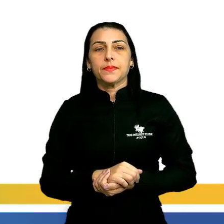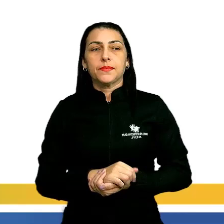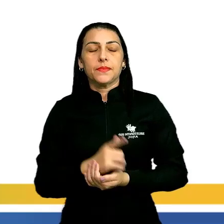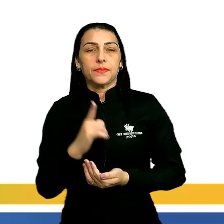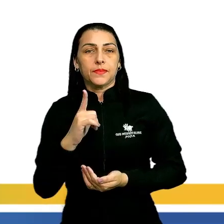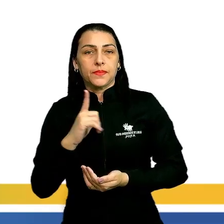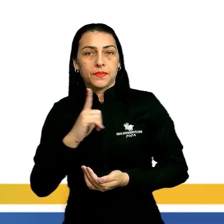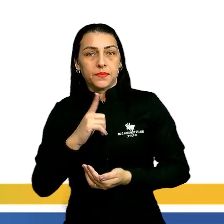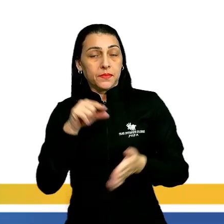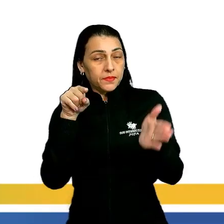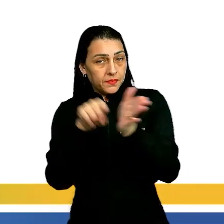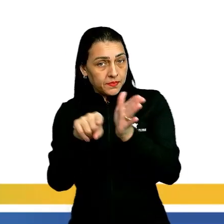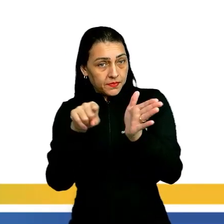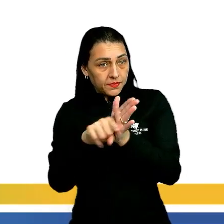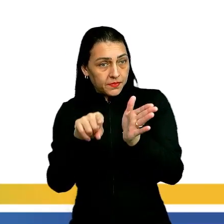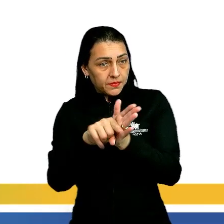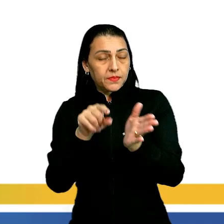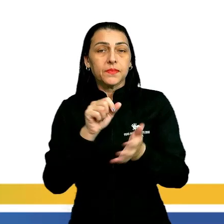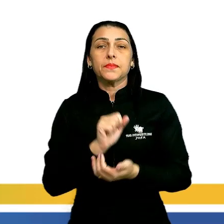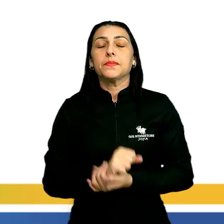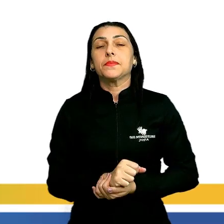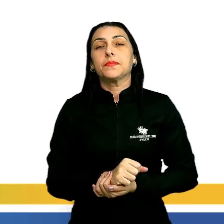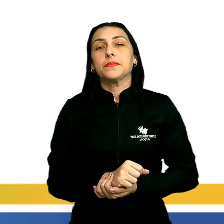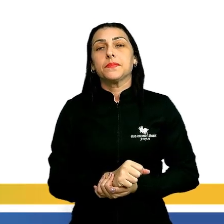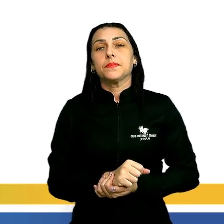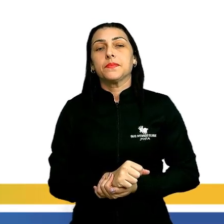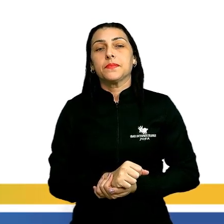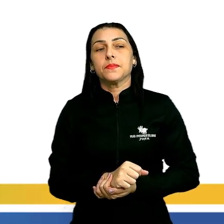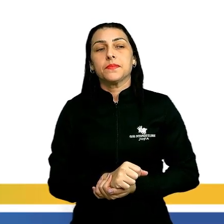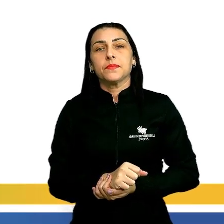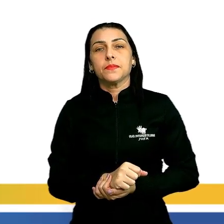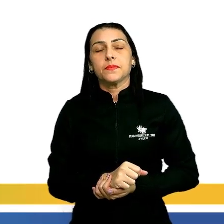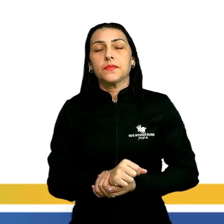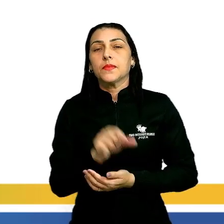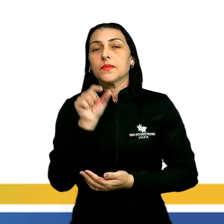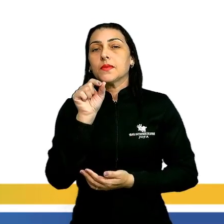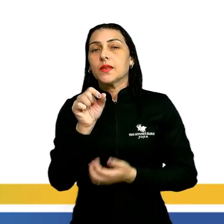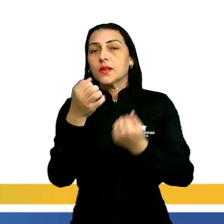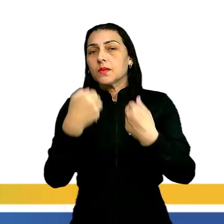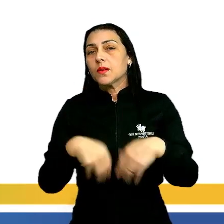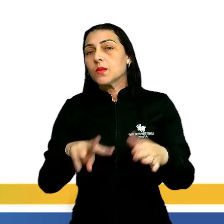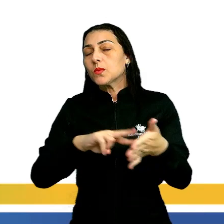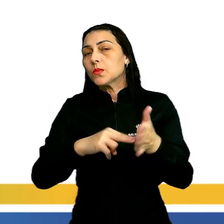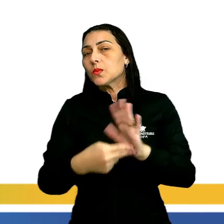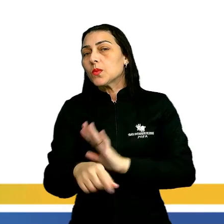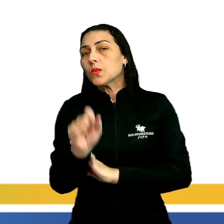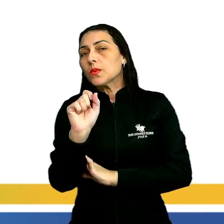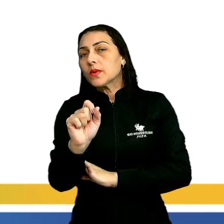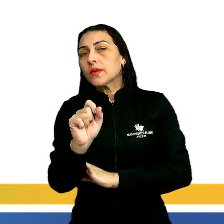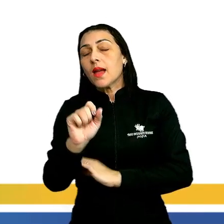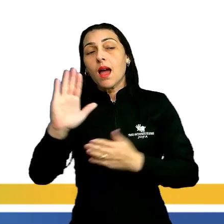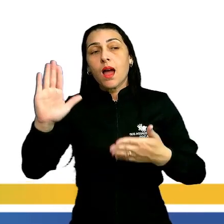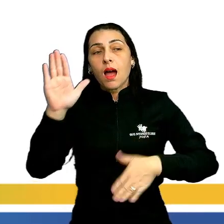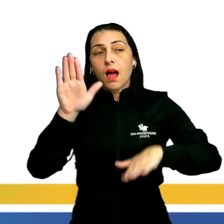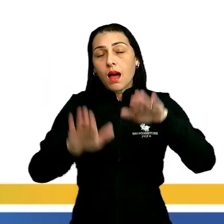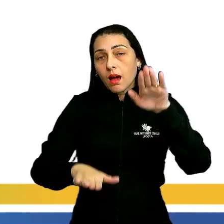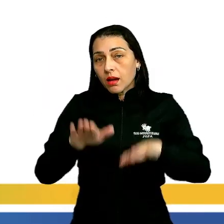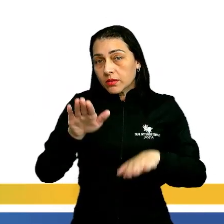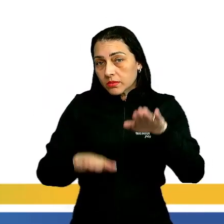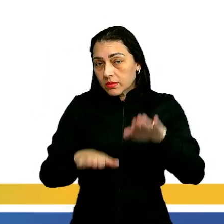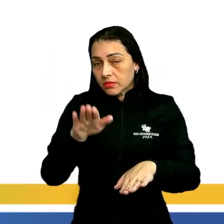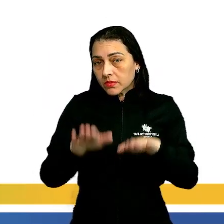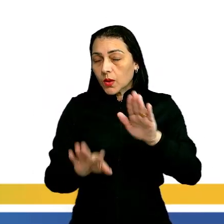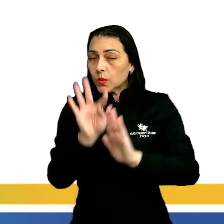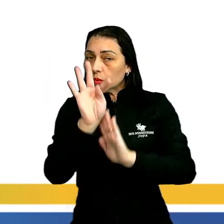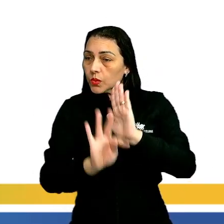nós temos a questão, e essa questão ela vai tratar do seguinte. Às vezes, isso aqui é